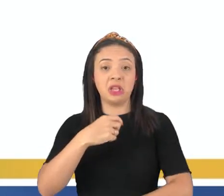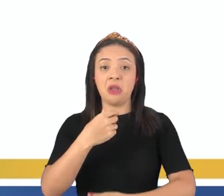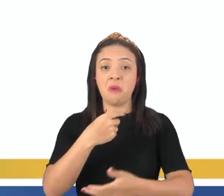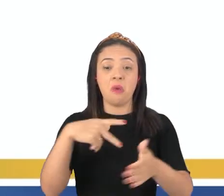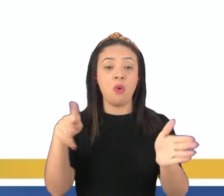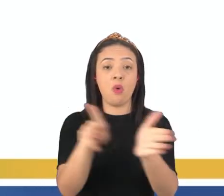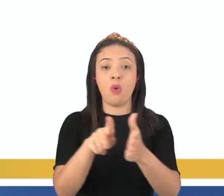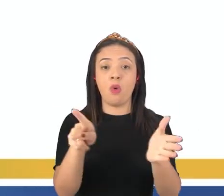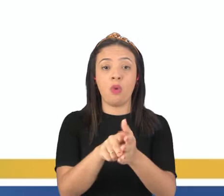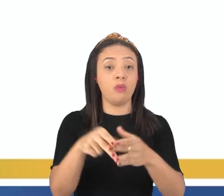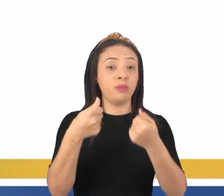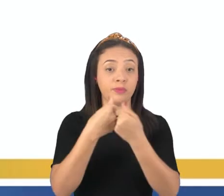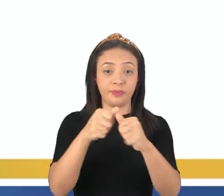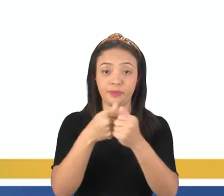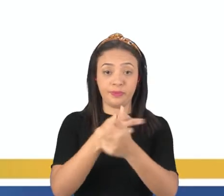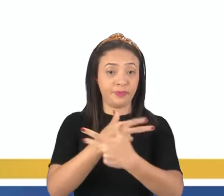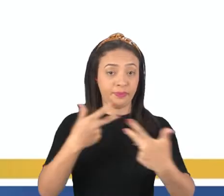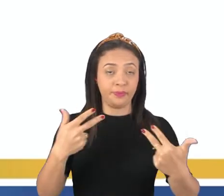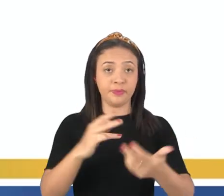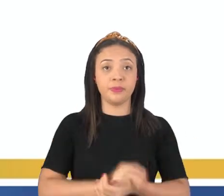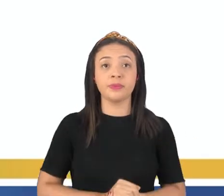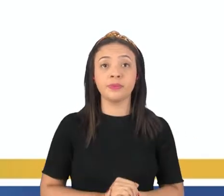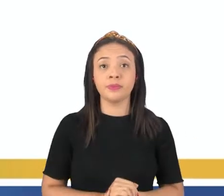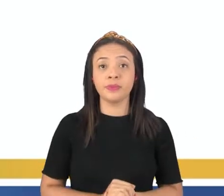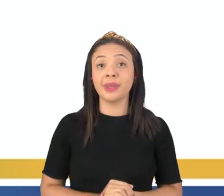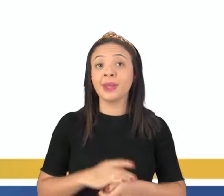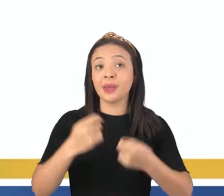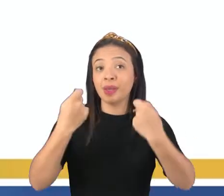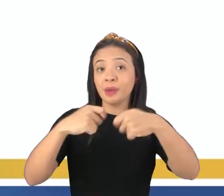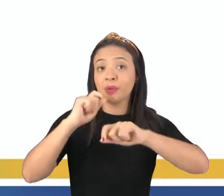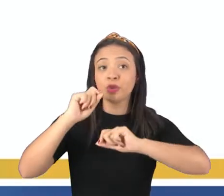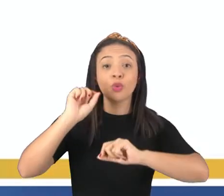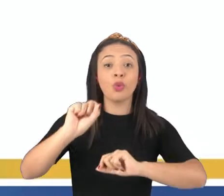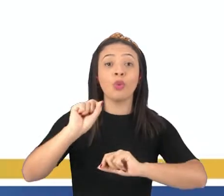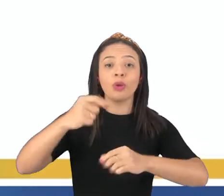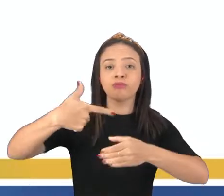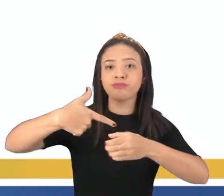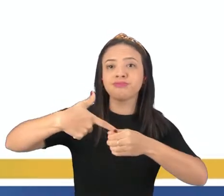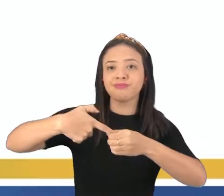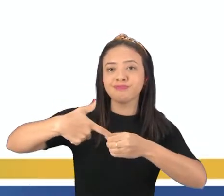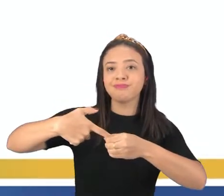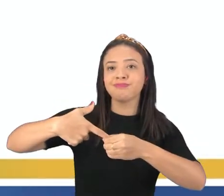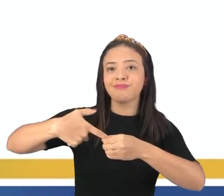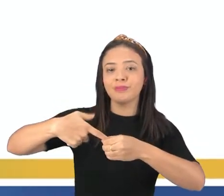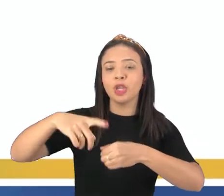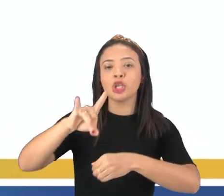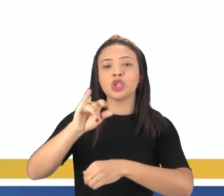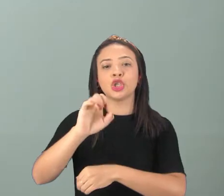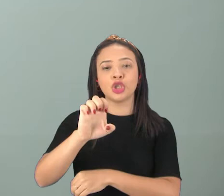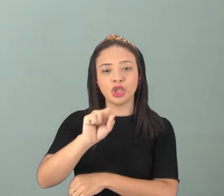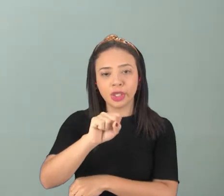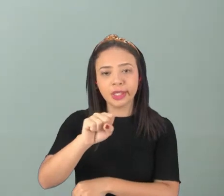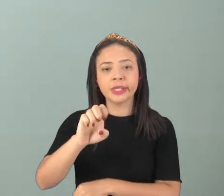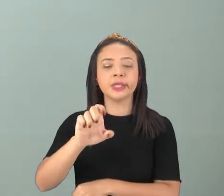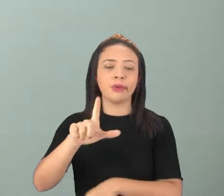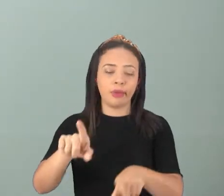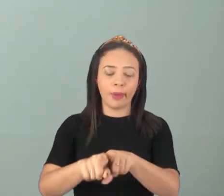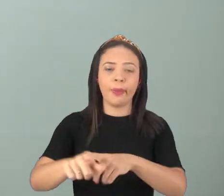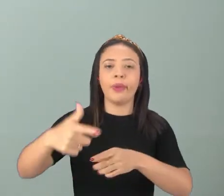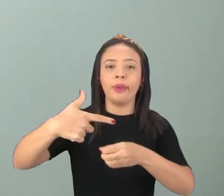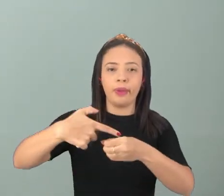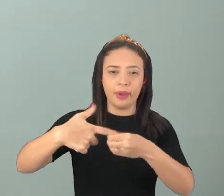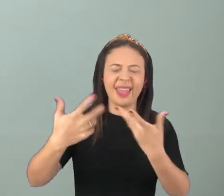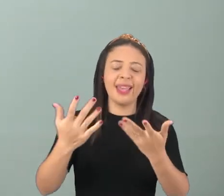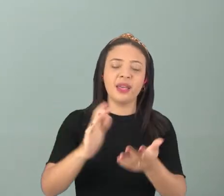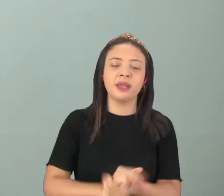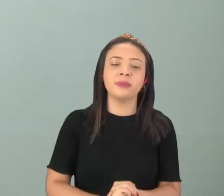quer para usar como transporte, que depende essencialmente de combustíveis fósseis, seja diesel, seja gasolina. Então esse é